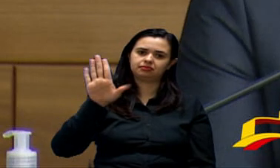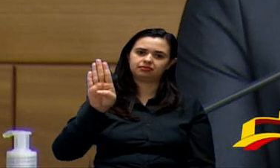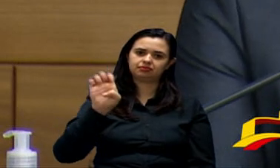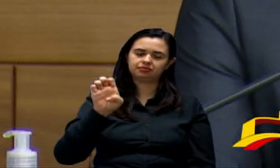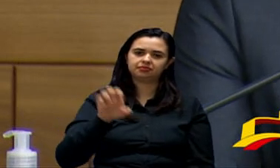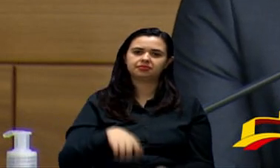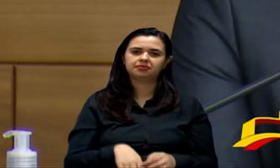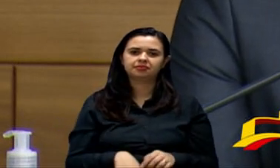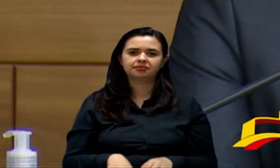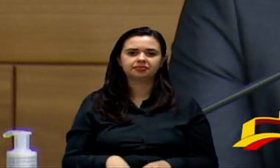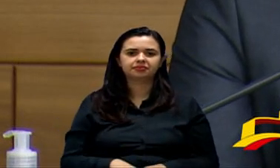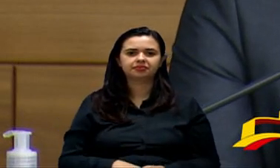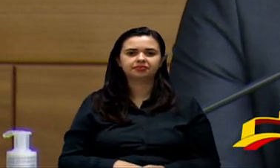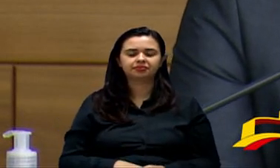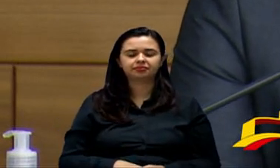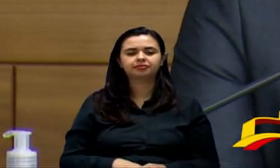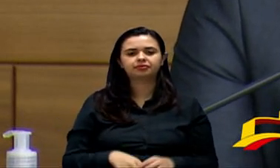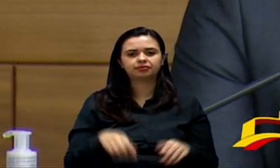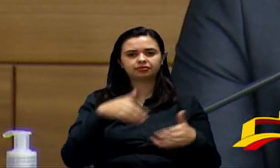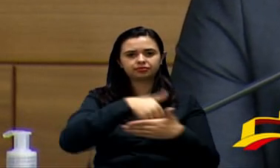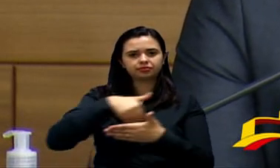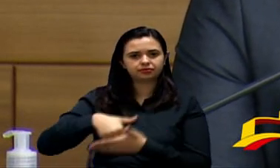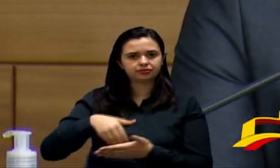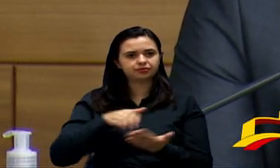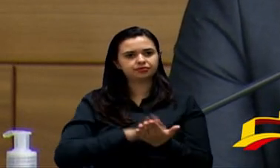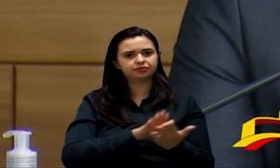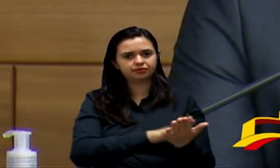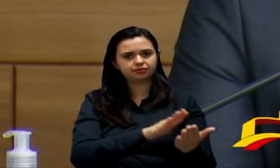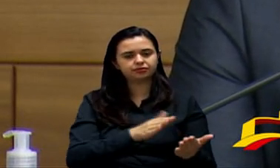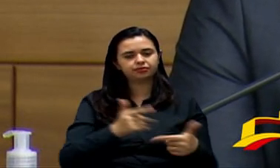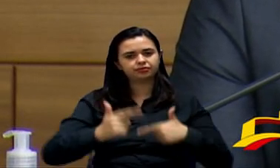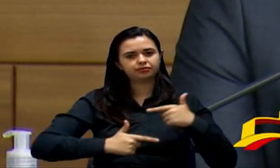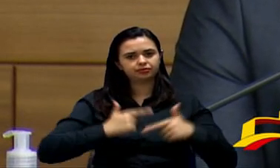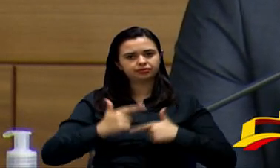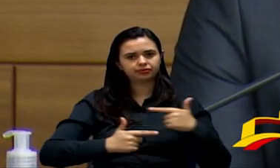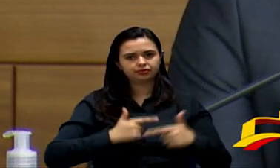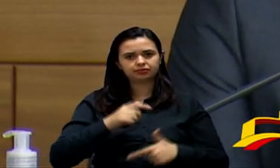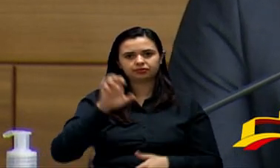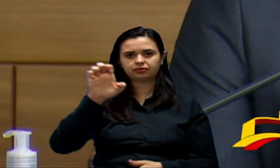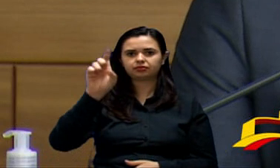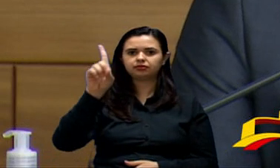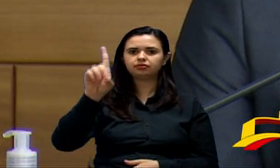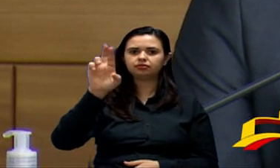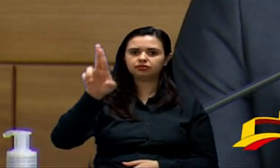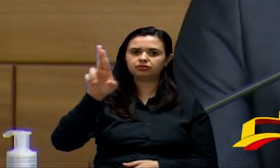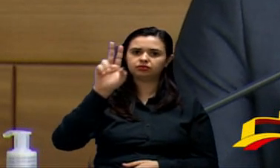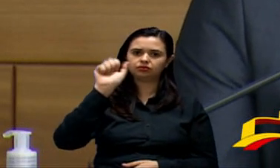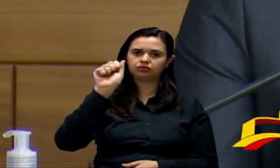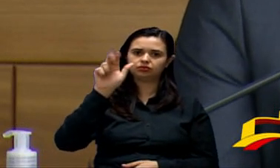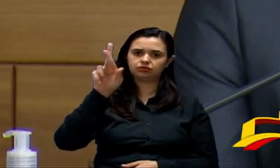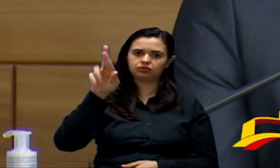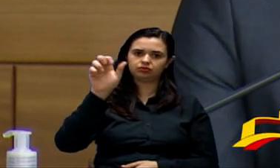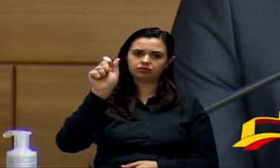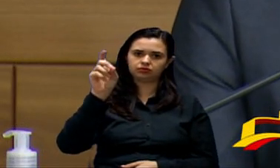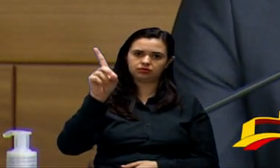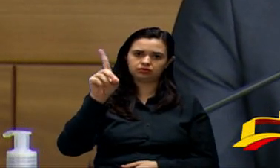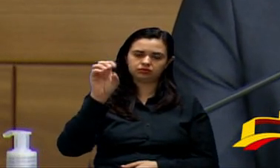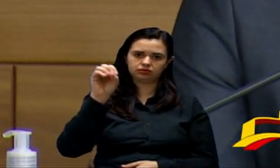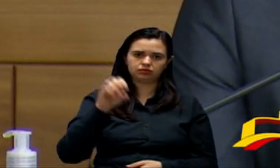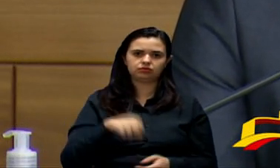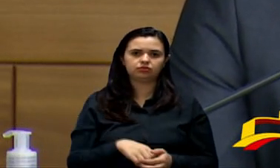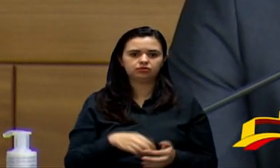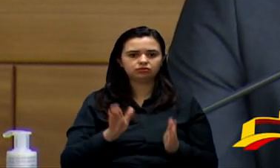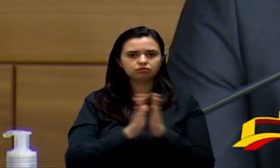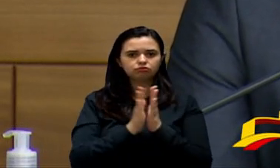Ah, é? Voto de congratulações ao servidor Eduardo Bartos pela passagem da sua data natalícia, ocorrida